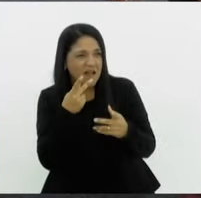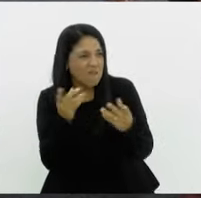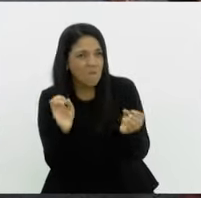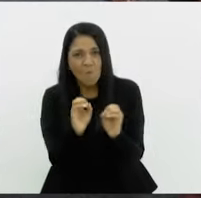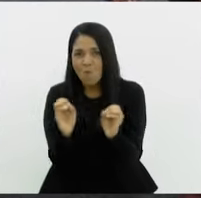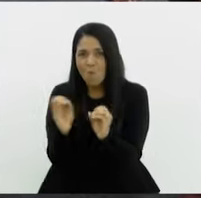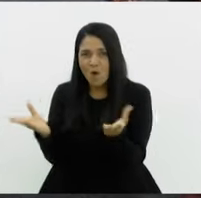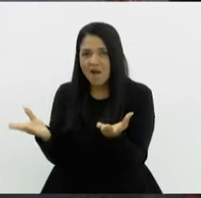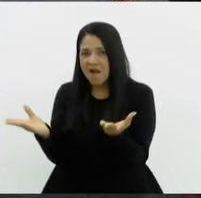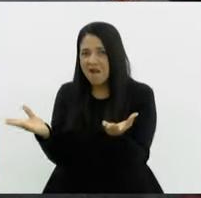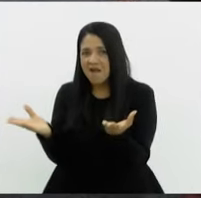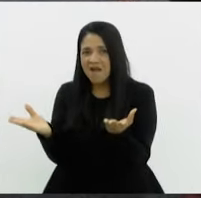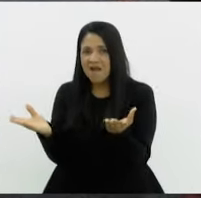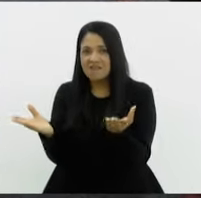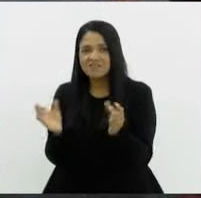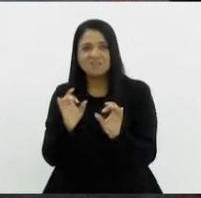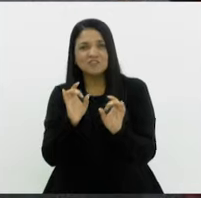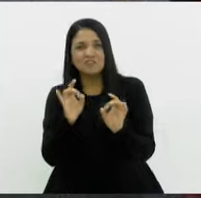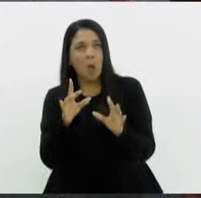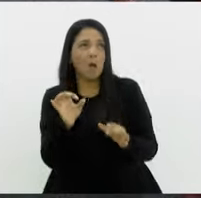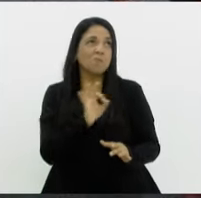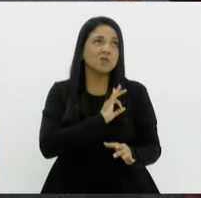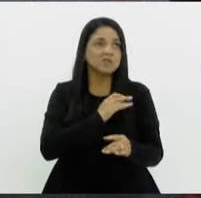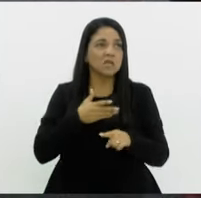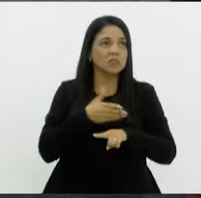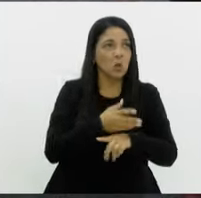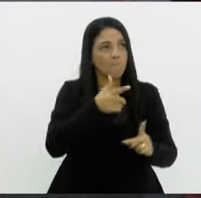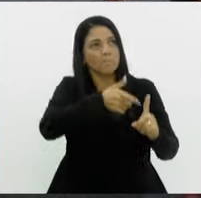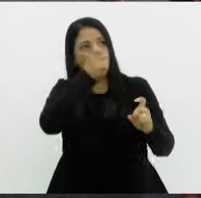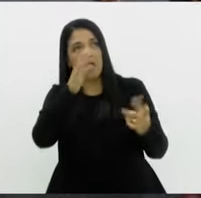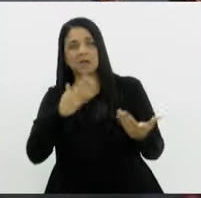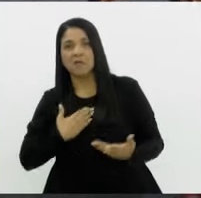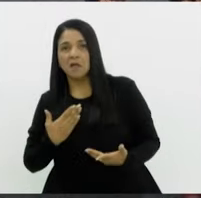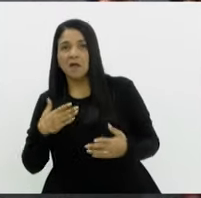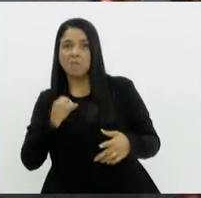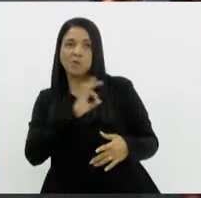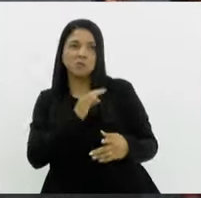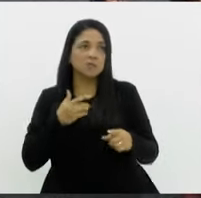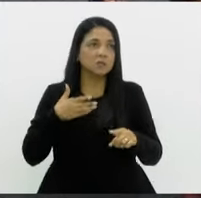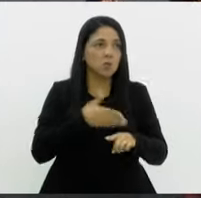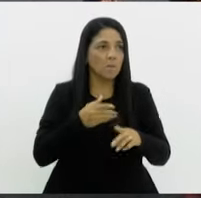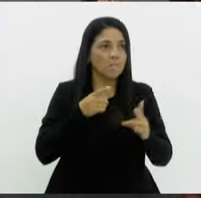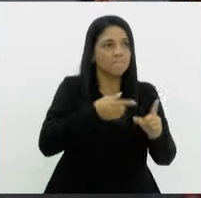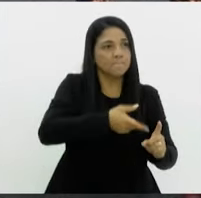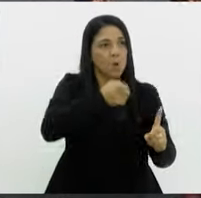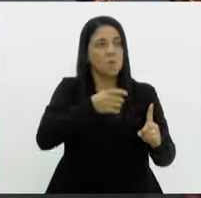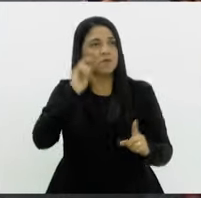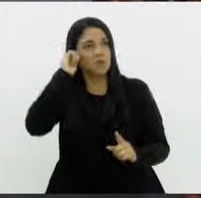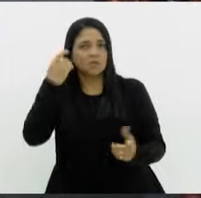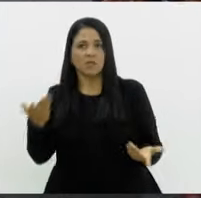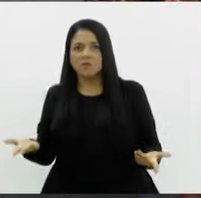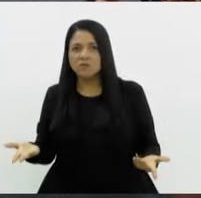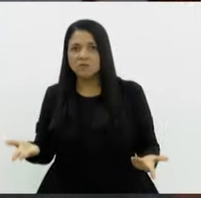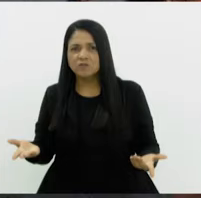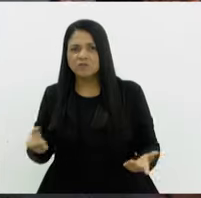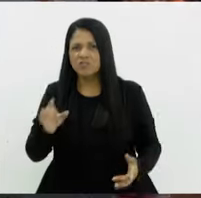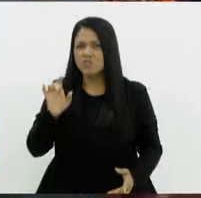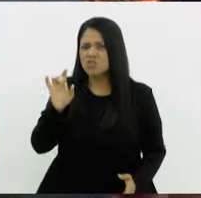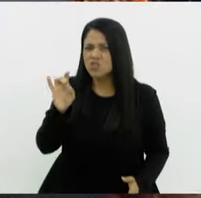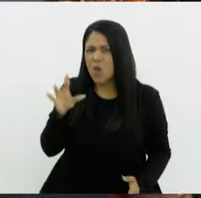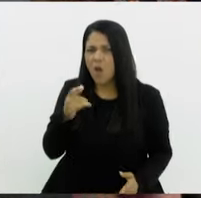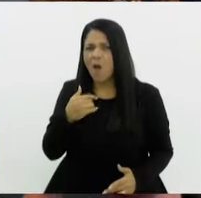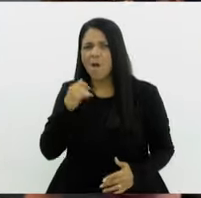não vejo falarem. Só sabe falar, a polícia entrou e matou, a polícia entrou e matou, matou um negro. Só tem policial